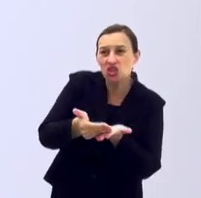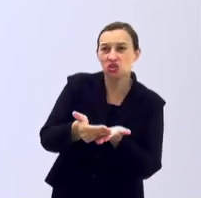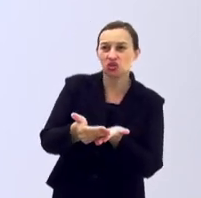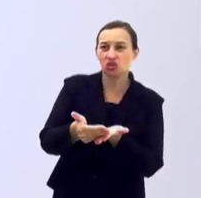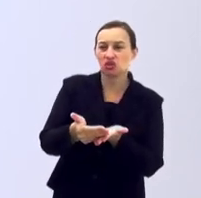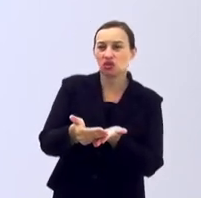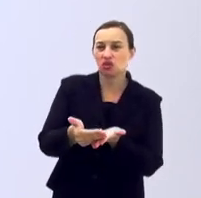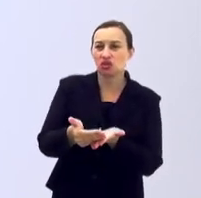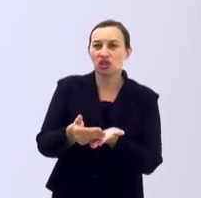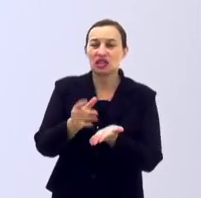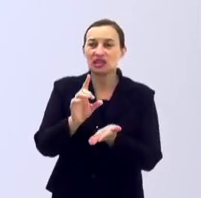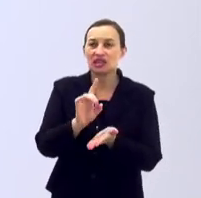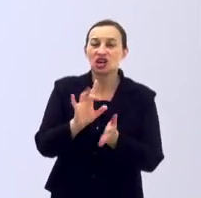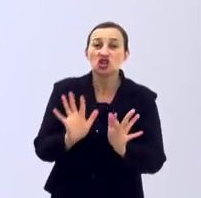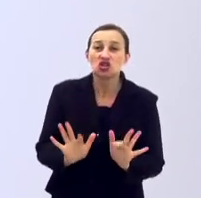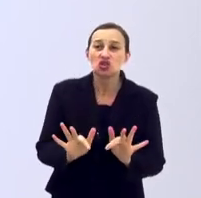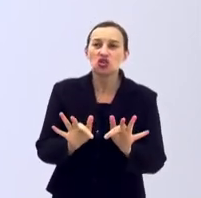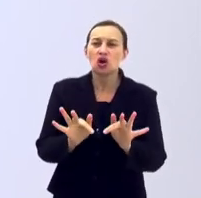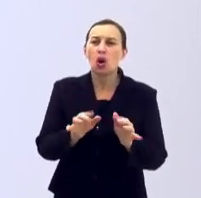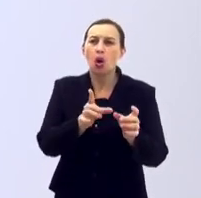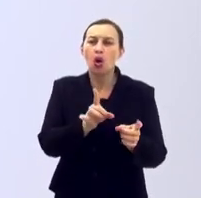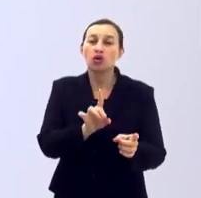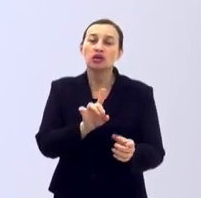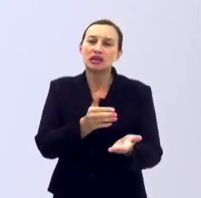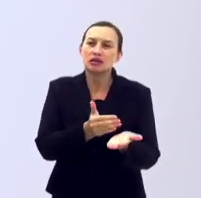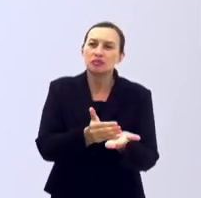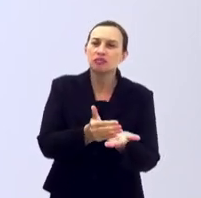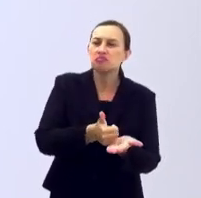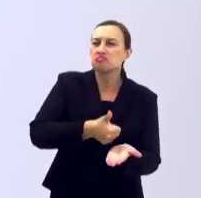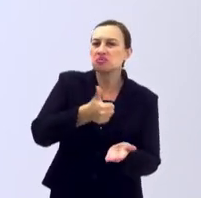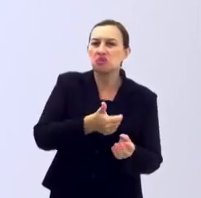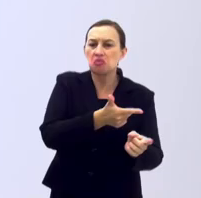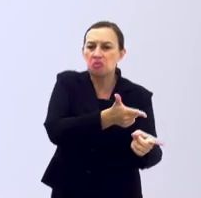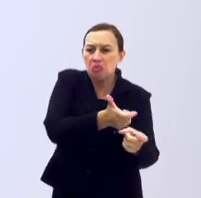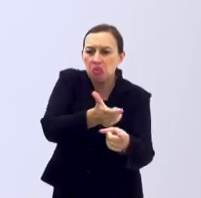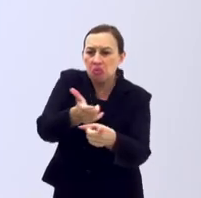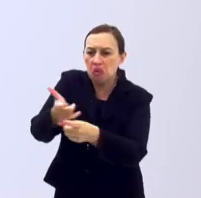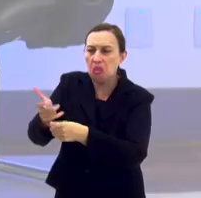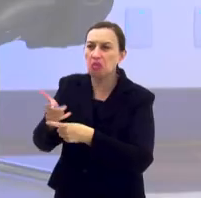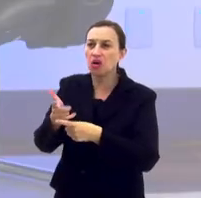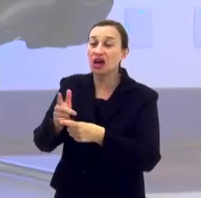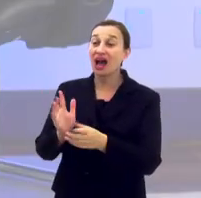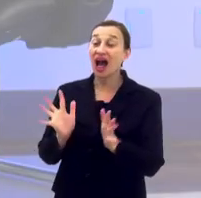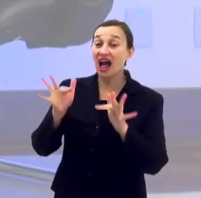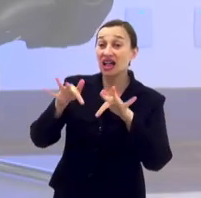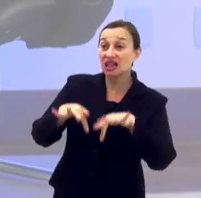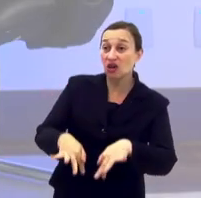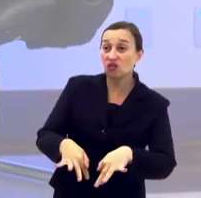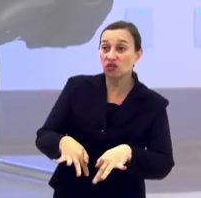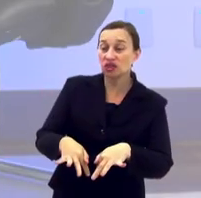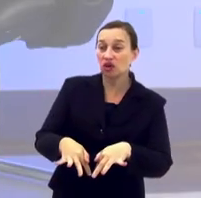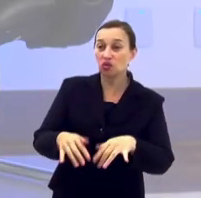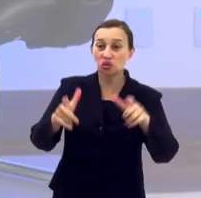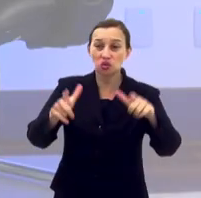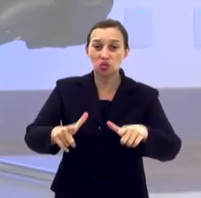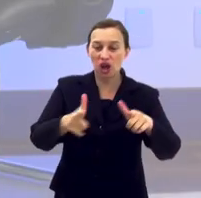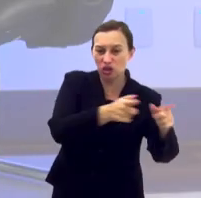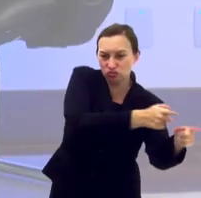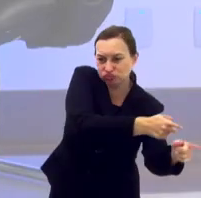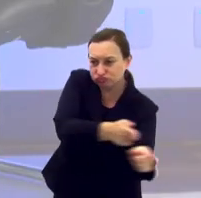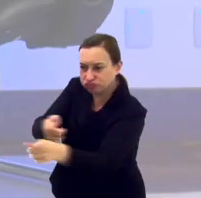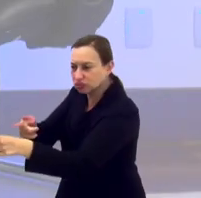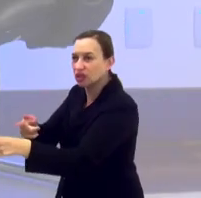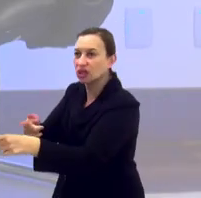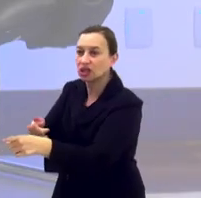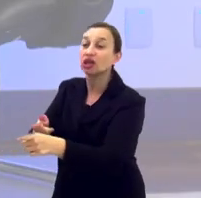início, quando eram simplesmente mortos a tiros por qualquer motivo, até o final, com os campos de